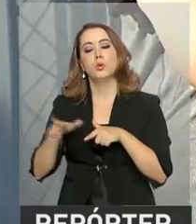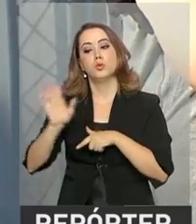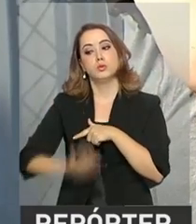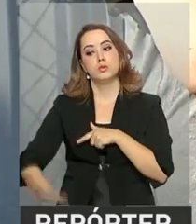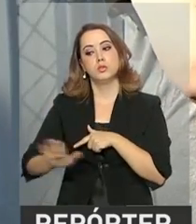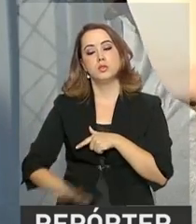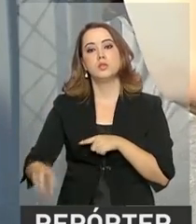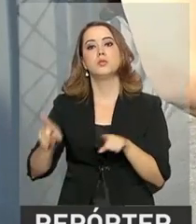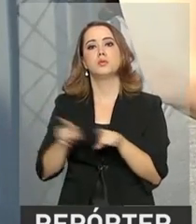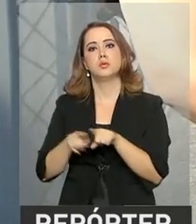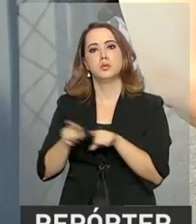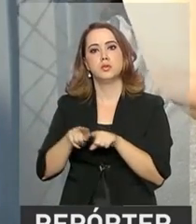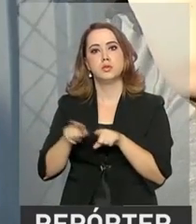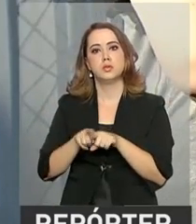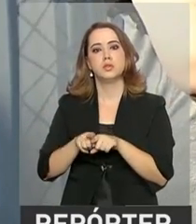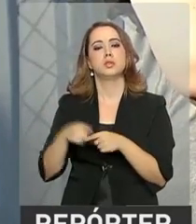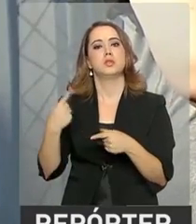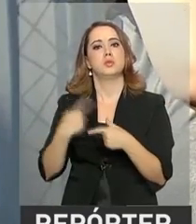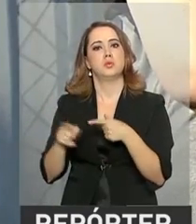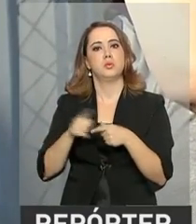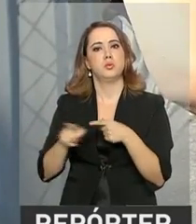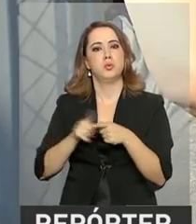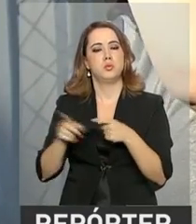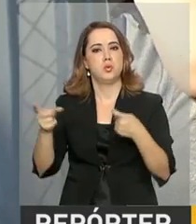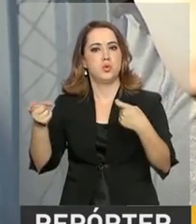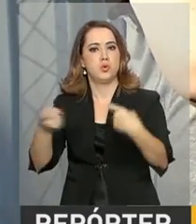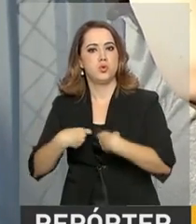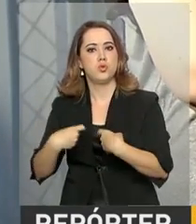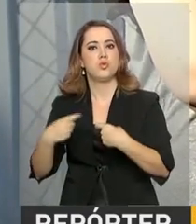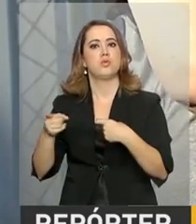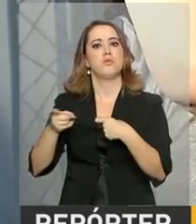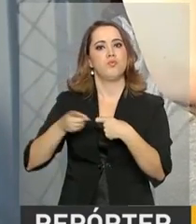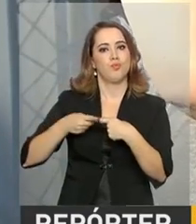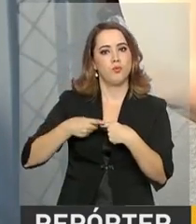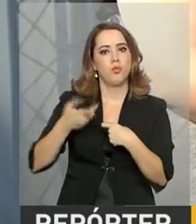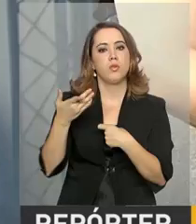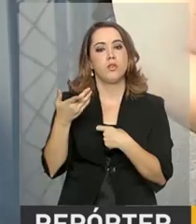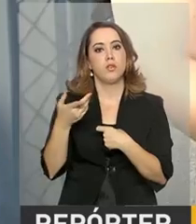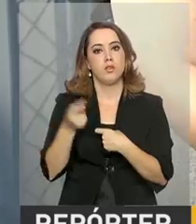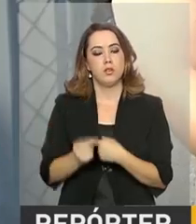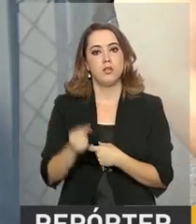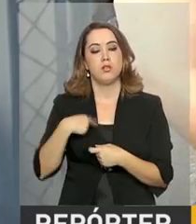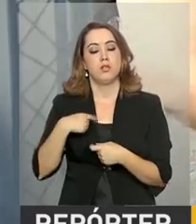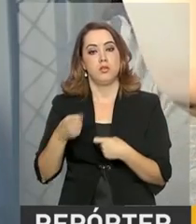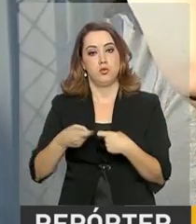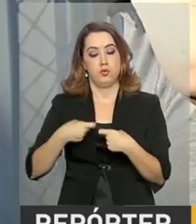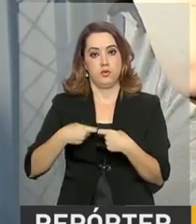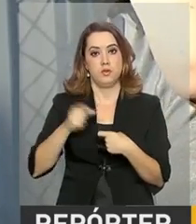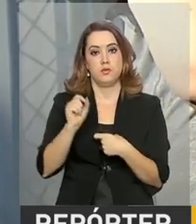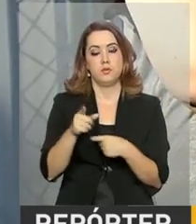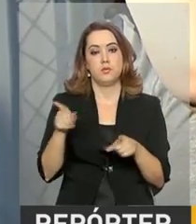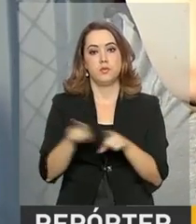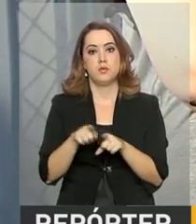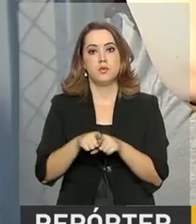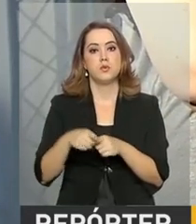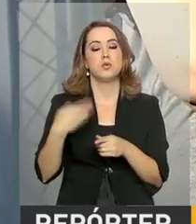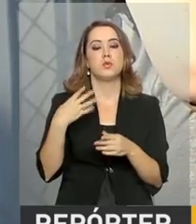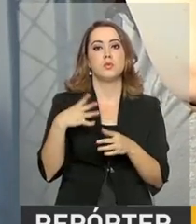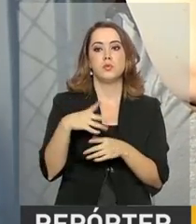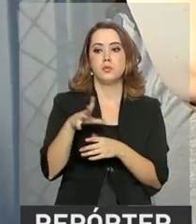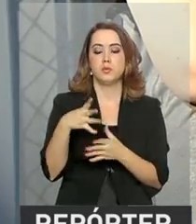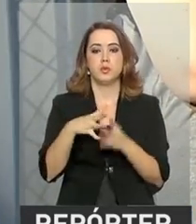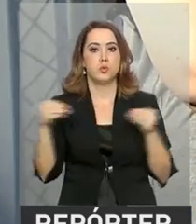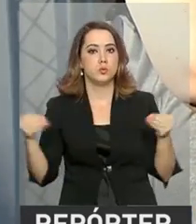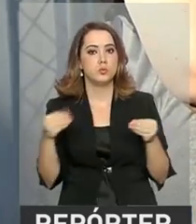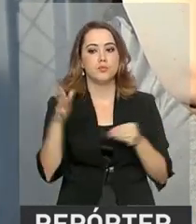inclusive tivemos um caso, mas também o uso abusivo de álcool e outras drogas, o desaparecimento e crianças perdidas.